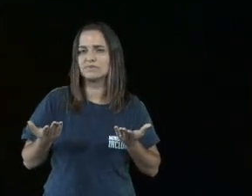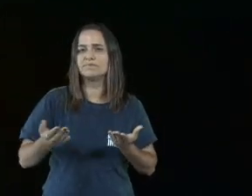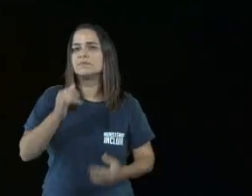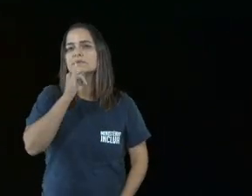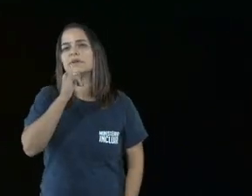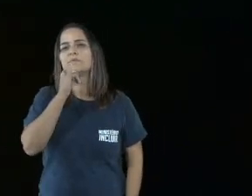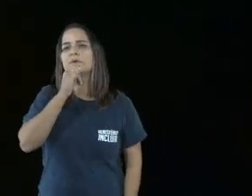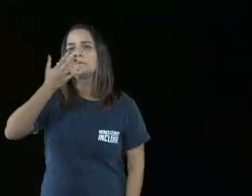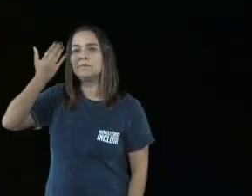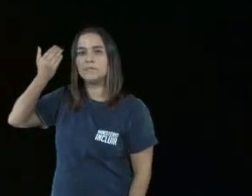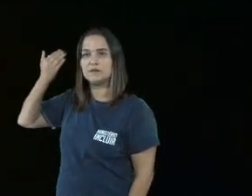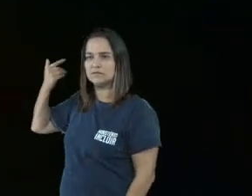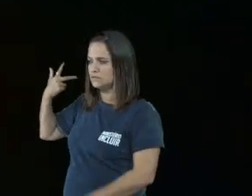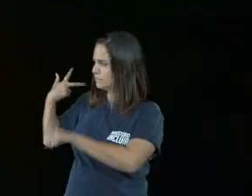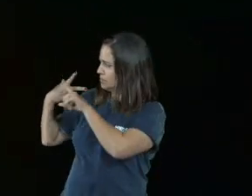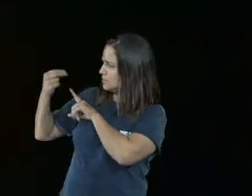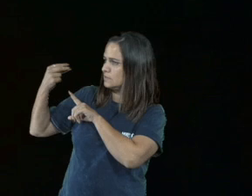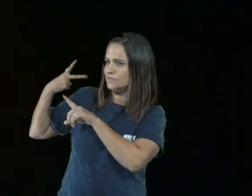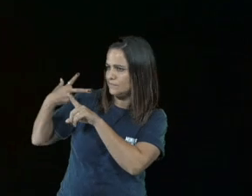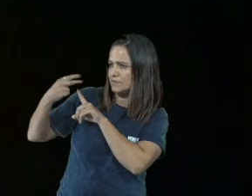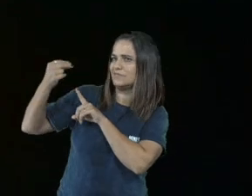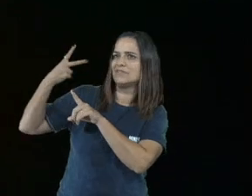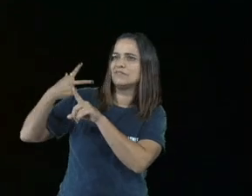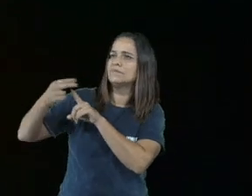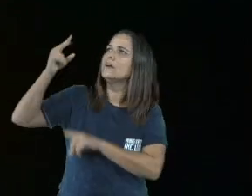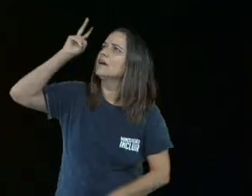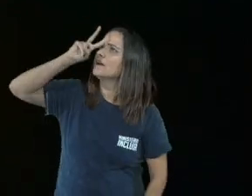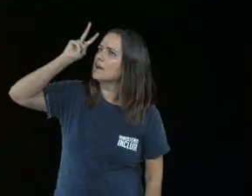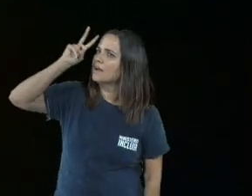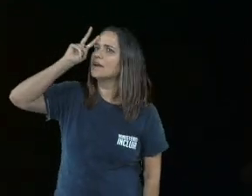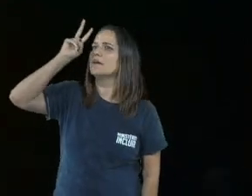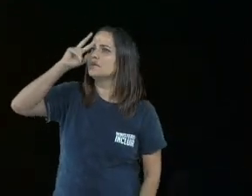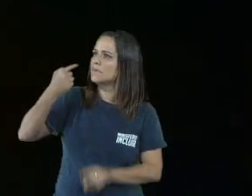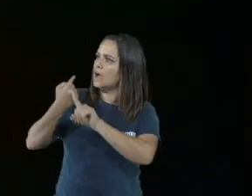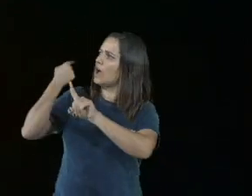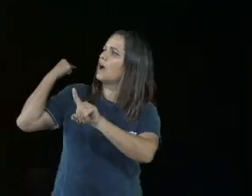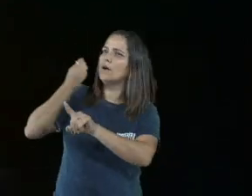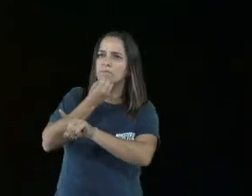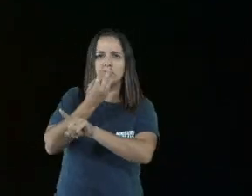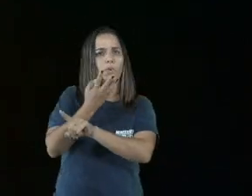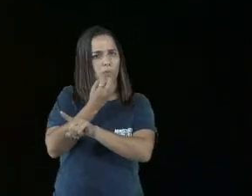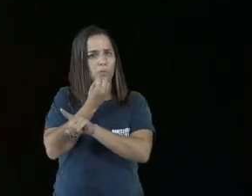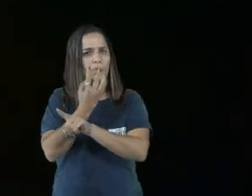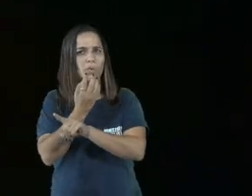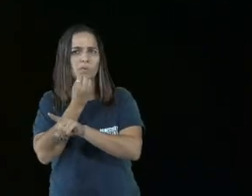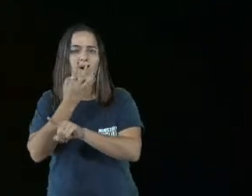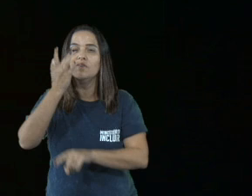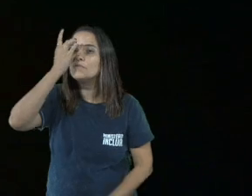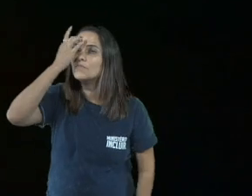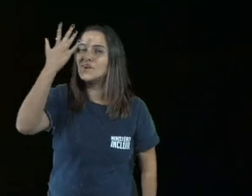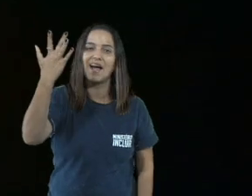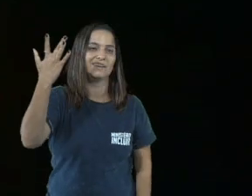gente já teve na vida e a gente também é muito fácil acreditar que a gente tá num bom patamar porque a gente se compara com gente